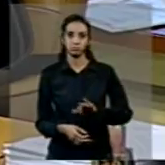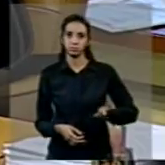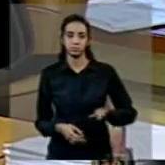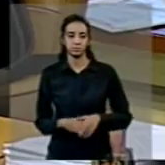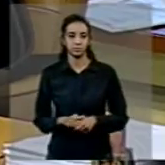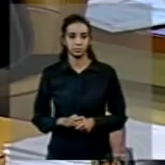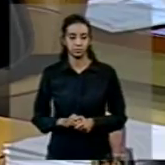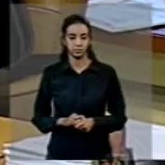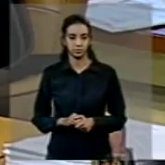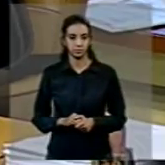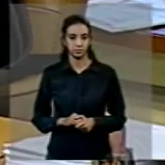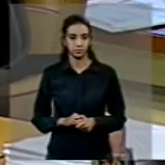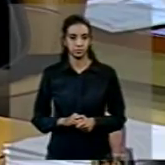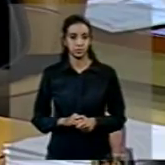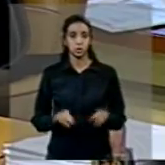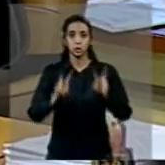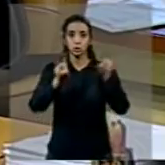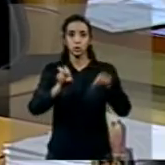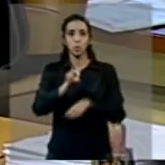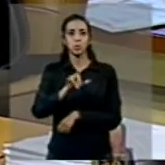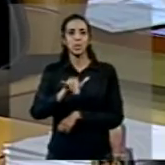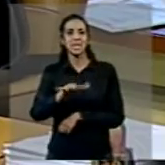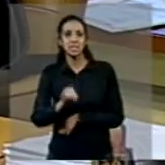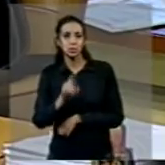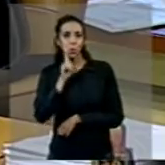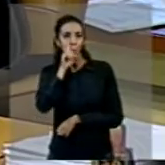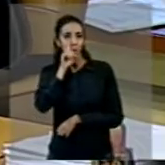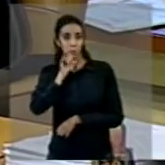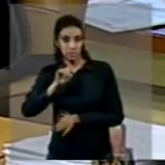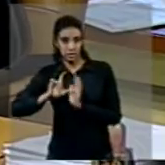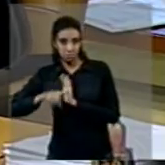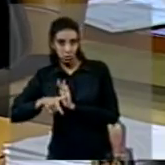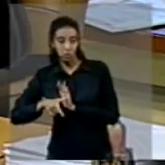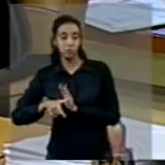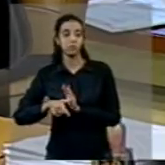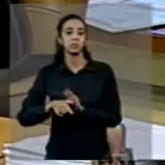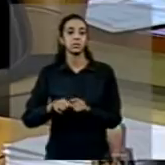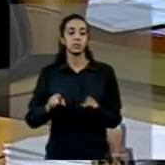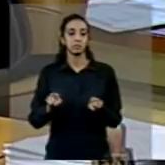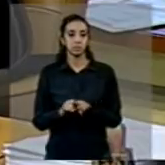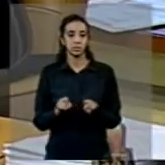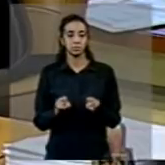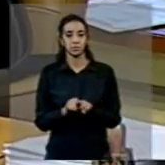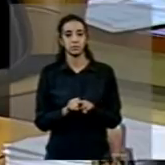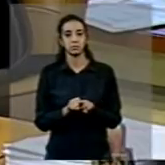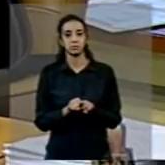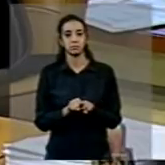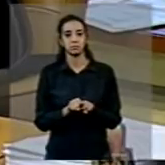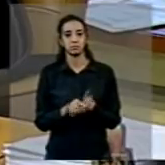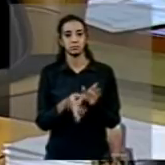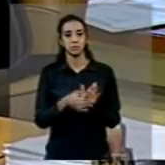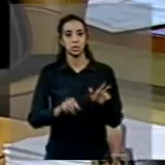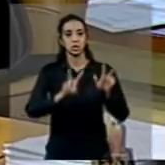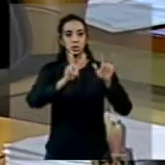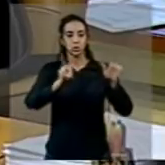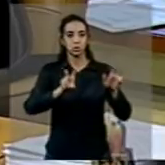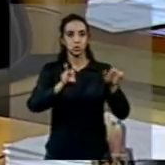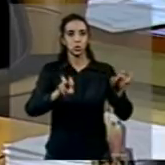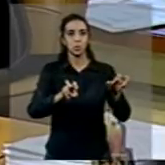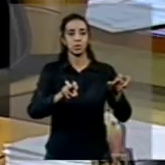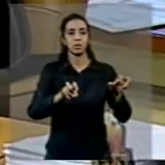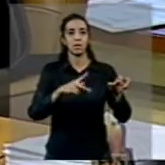que diz respeito ao risco da demora e, portanto, afastados os argumentos relativos à plausibilidade das